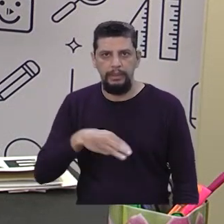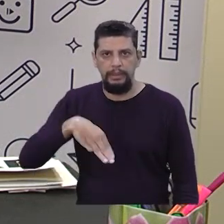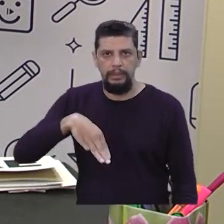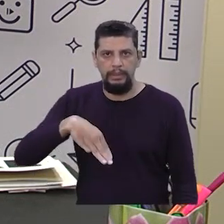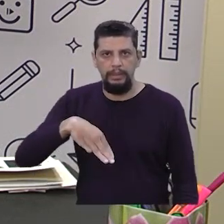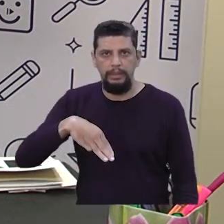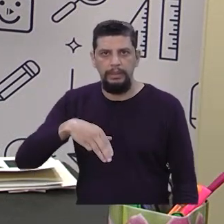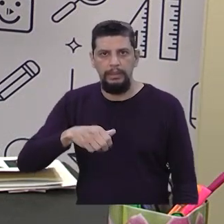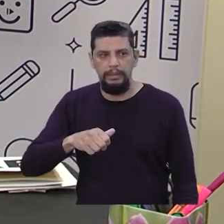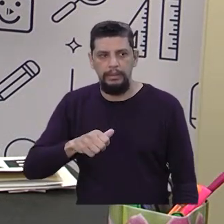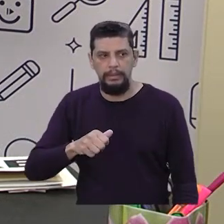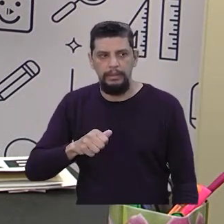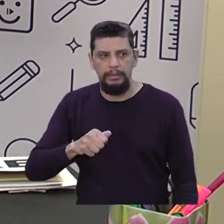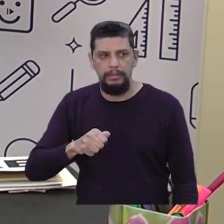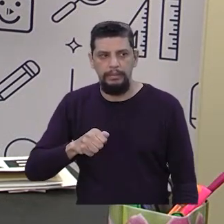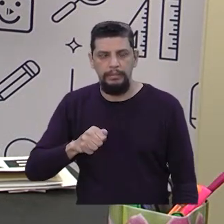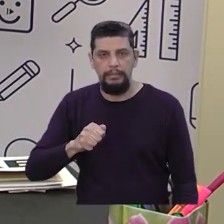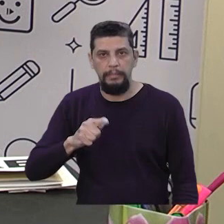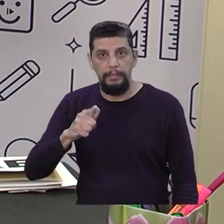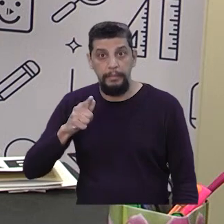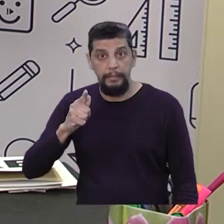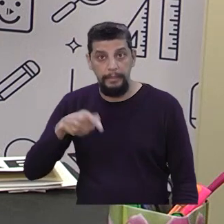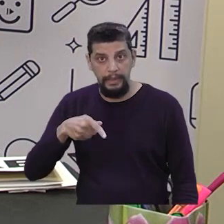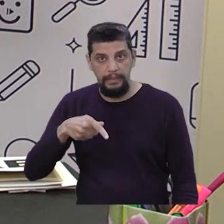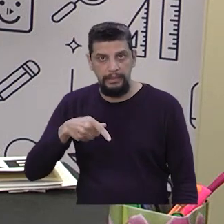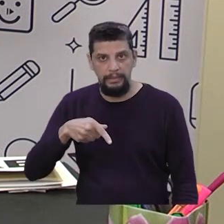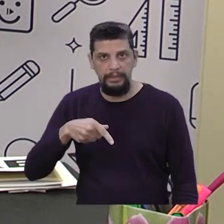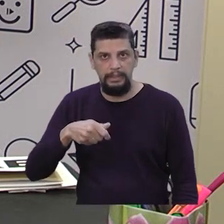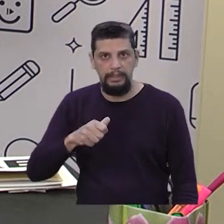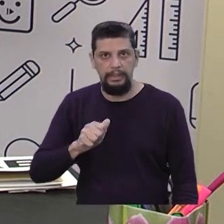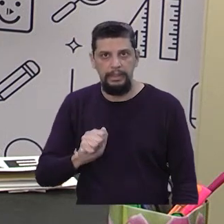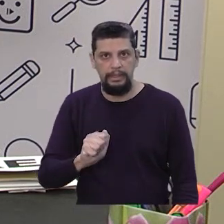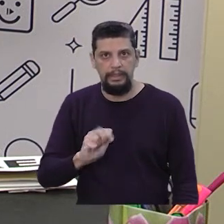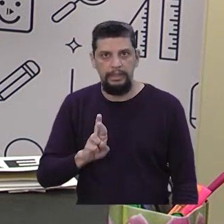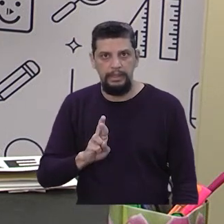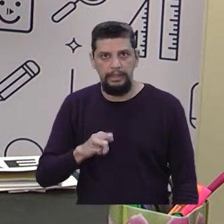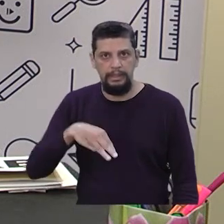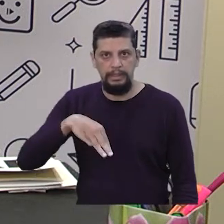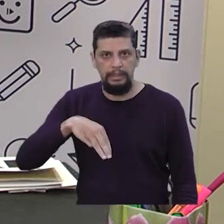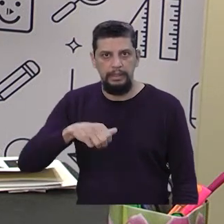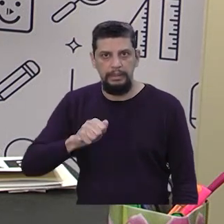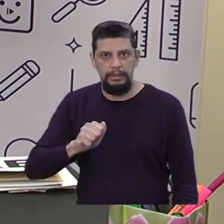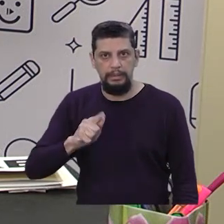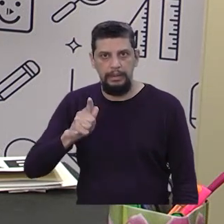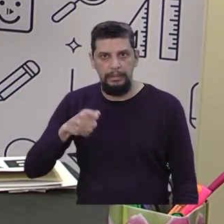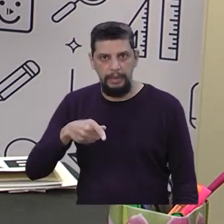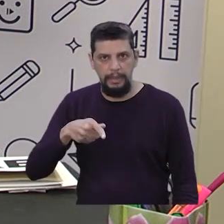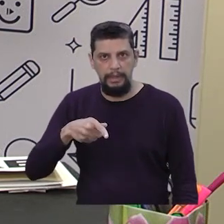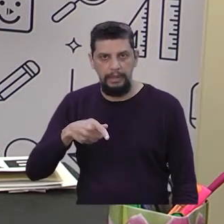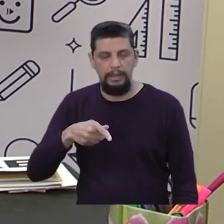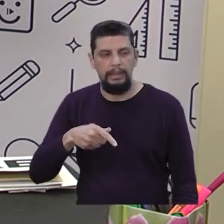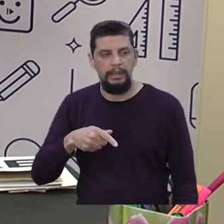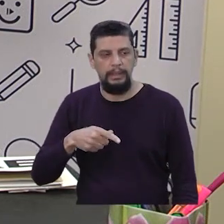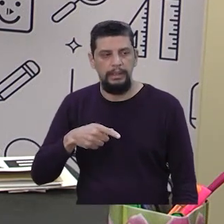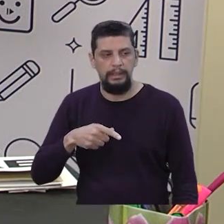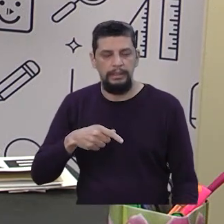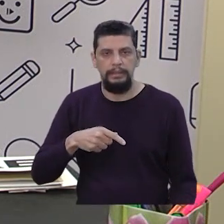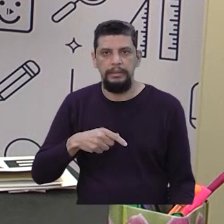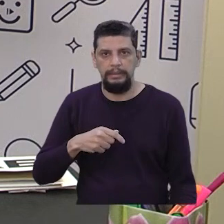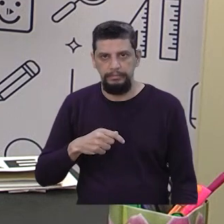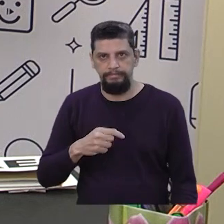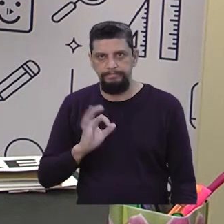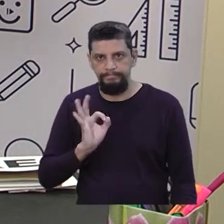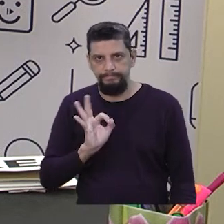o A. Olha onde que vem o acento agora. No armário, o acento não está na letra inicial. Ela está aqui depois do